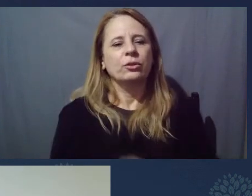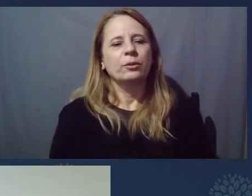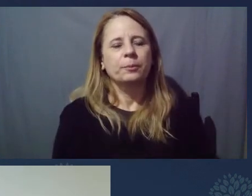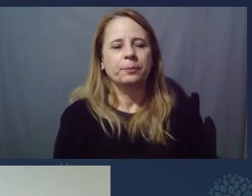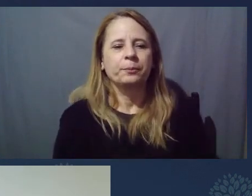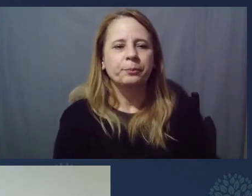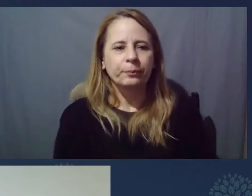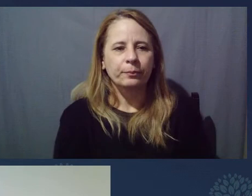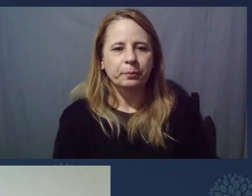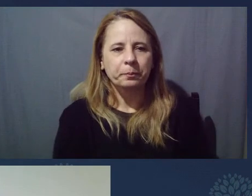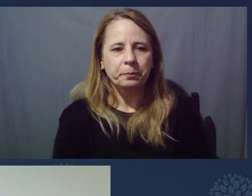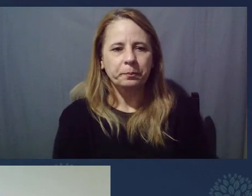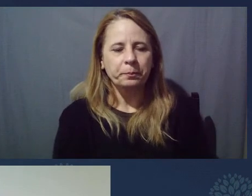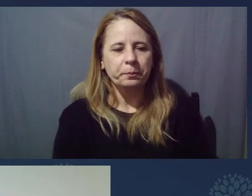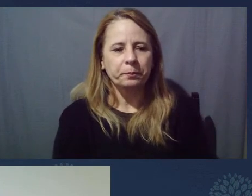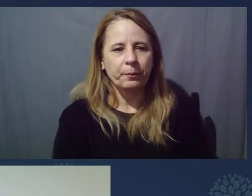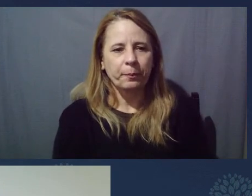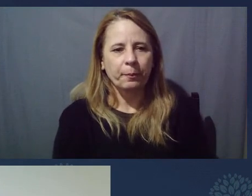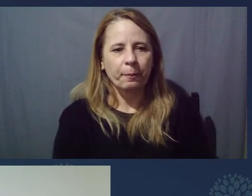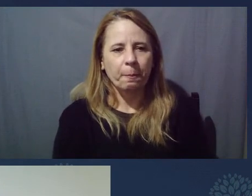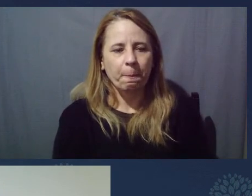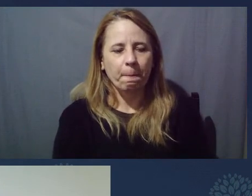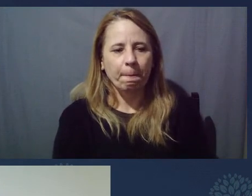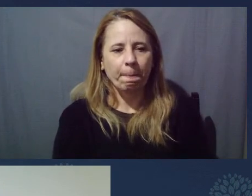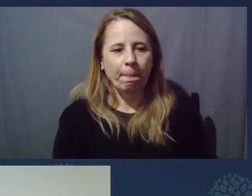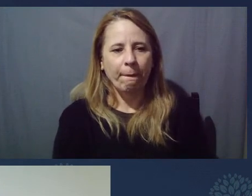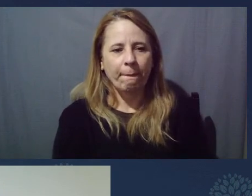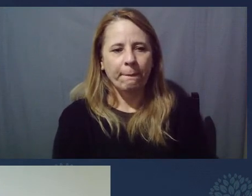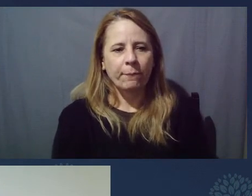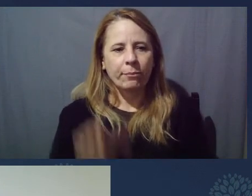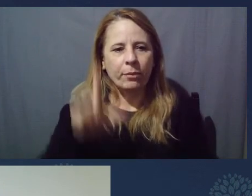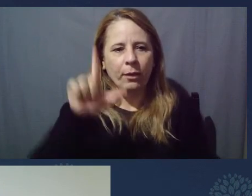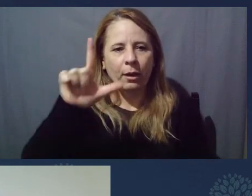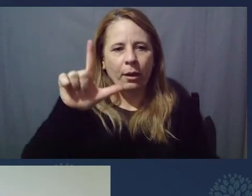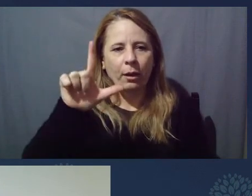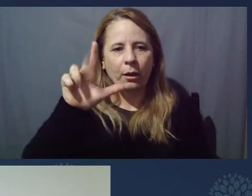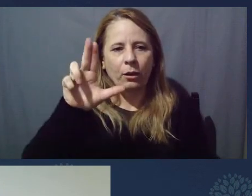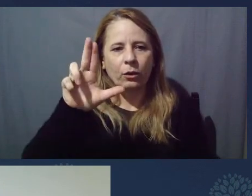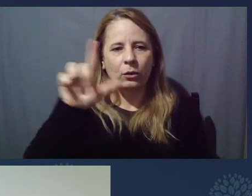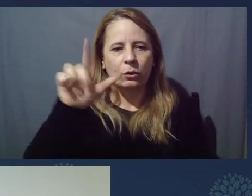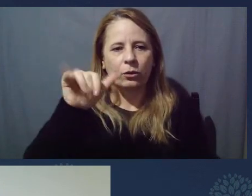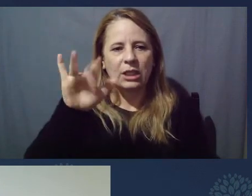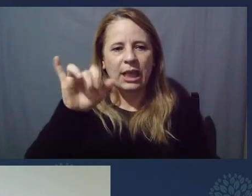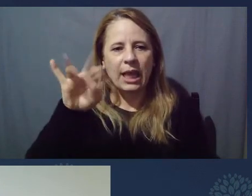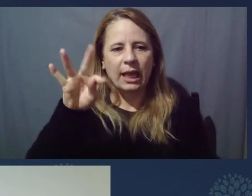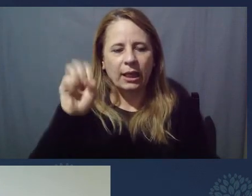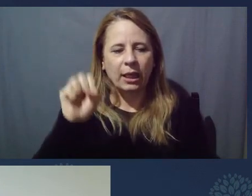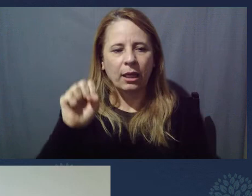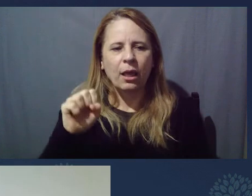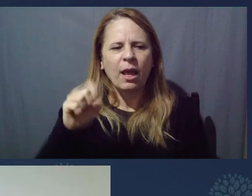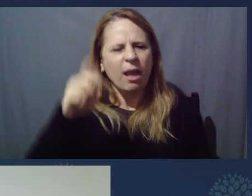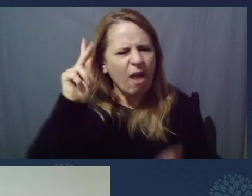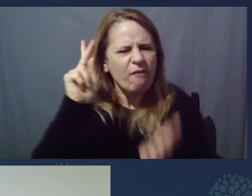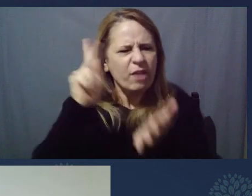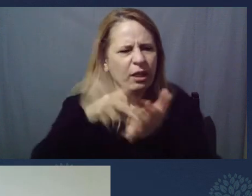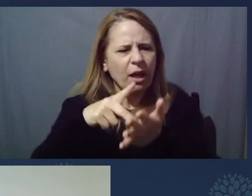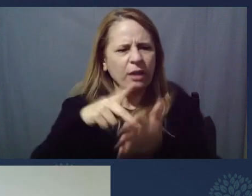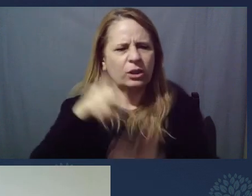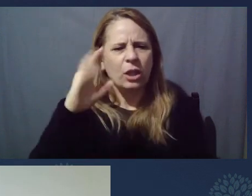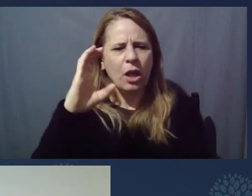Obrigado. A outra pergunta é de Luzinete Silva. É verdade que o corticoide faz aumentar o